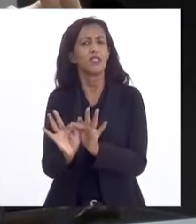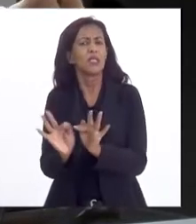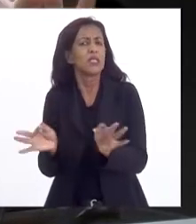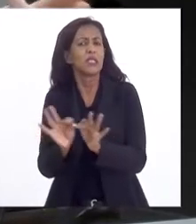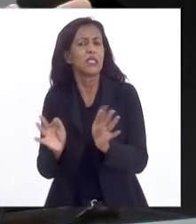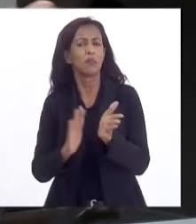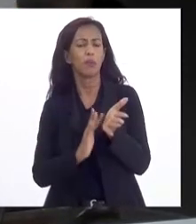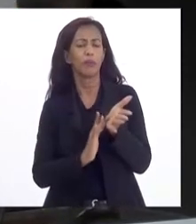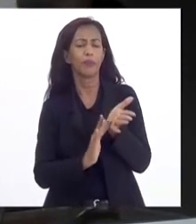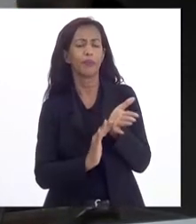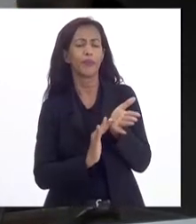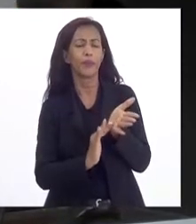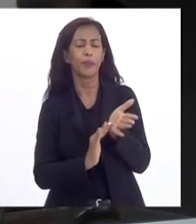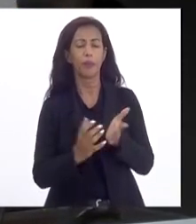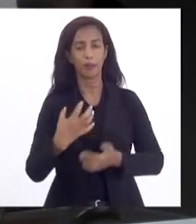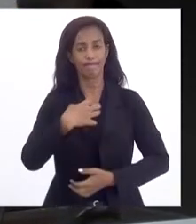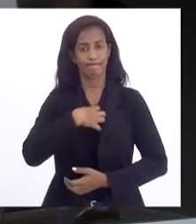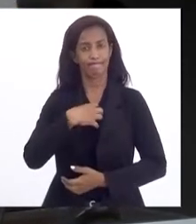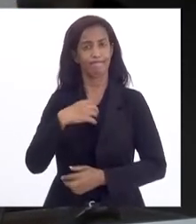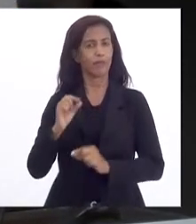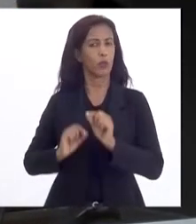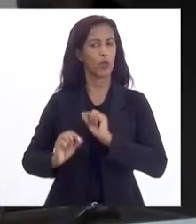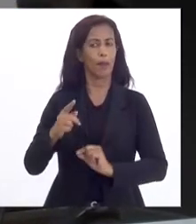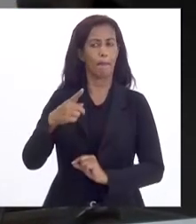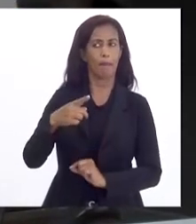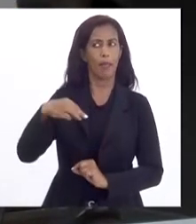simples. E se for obedecer ao